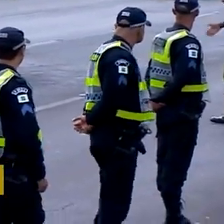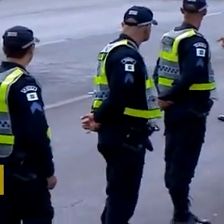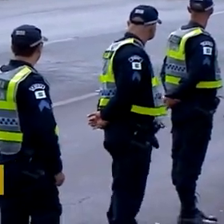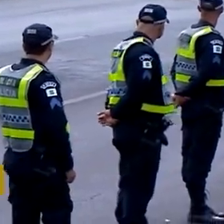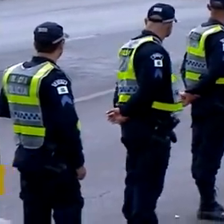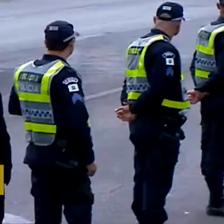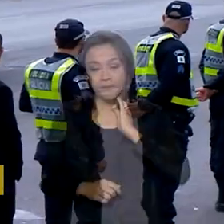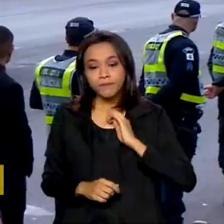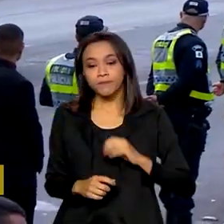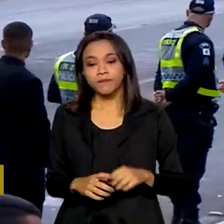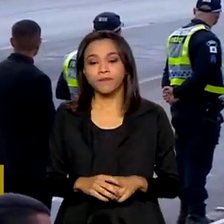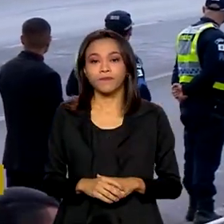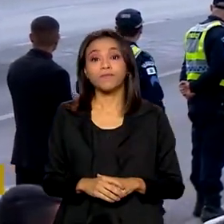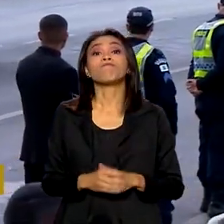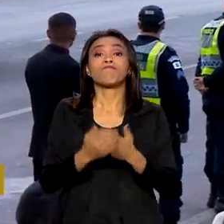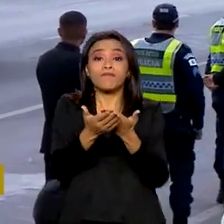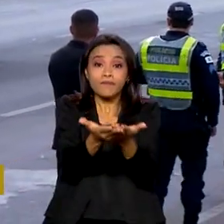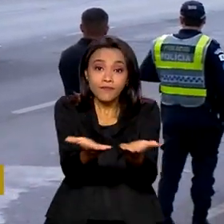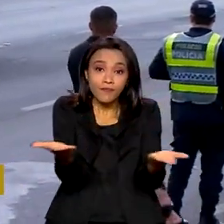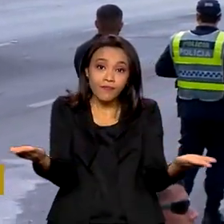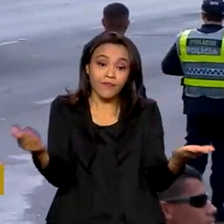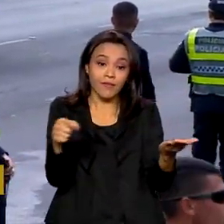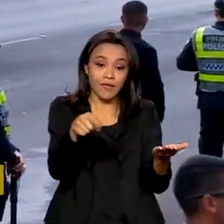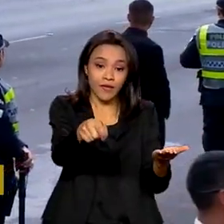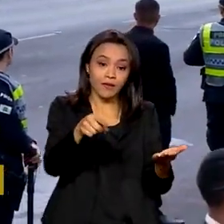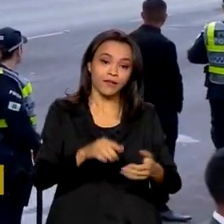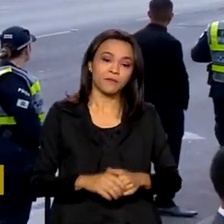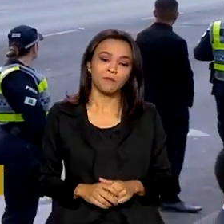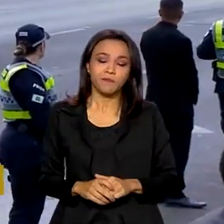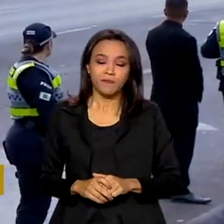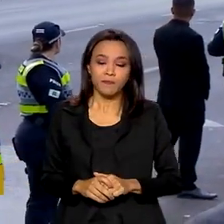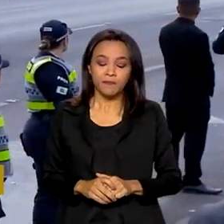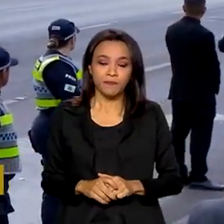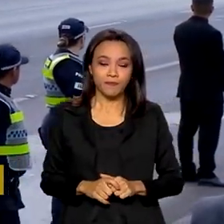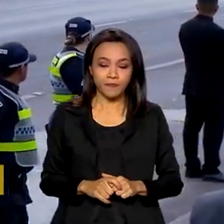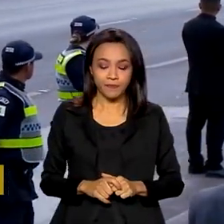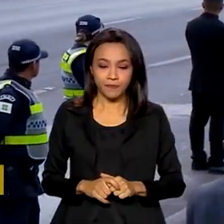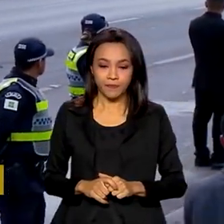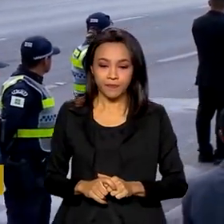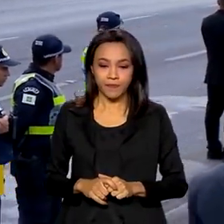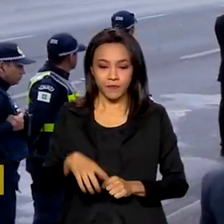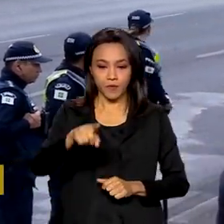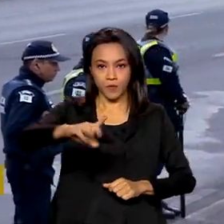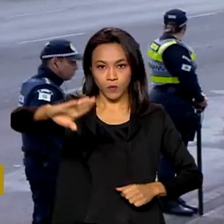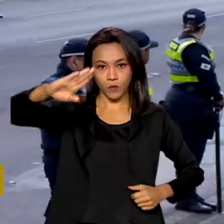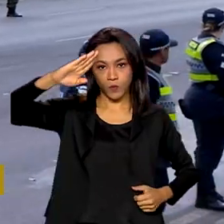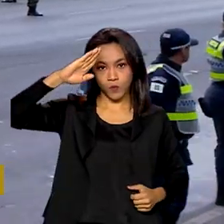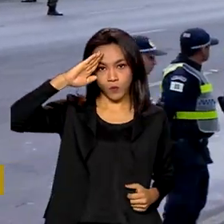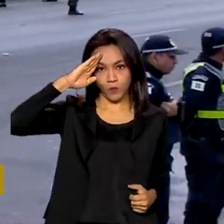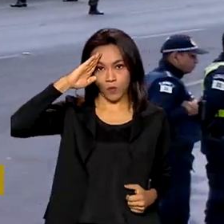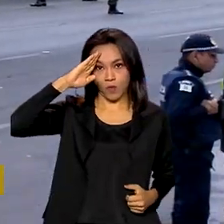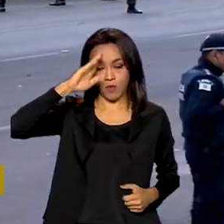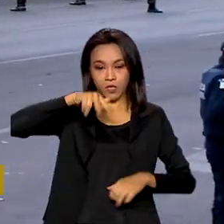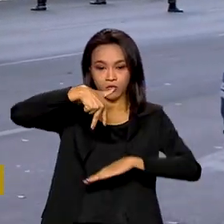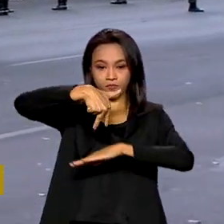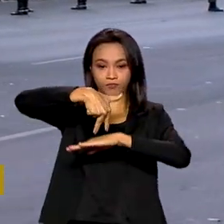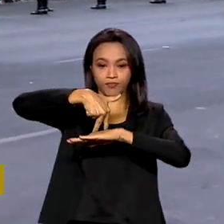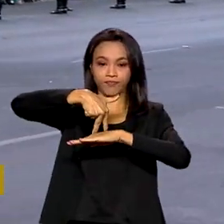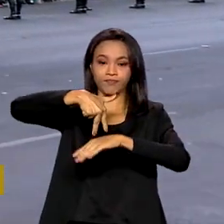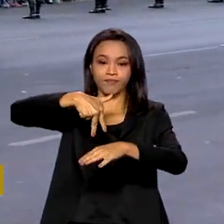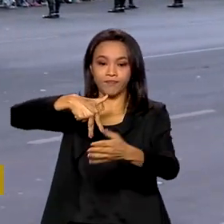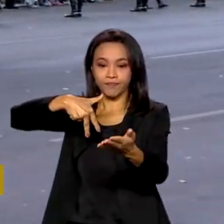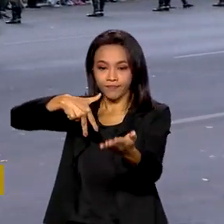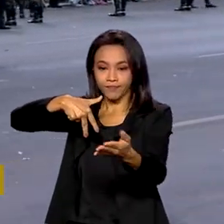O Distrito Federal e a região do Triângulo Mineiro. O comandante do desfile vem embarcado